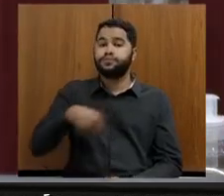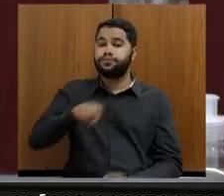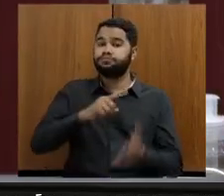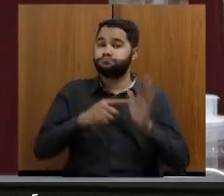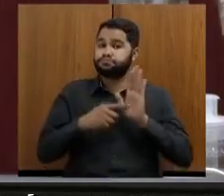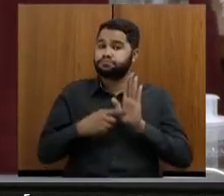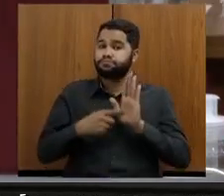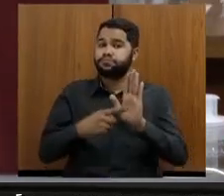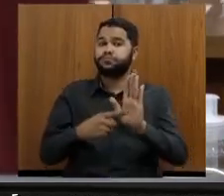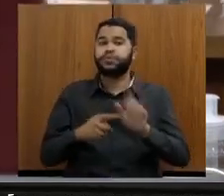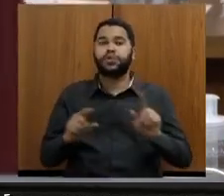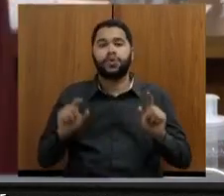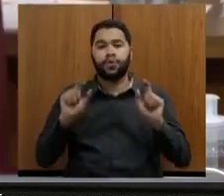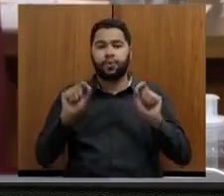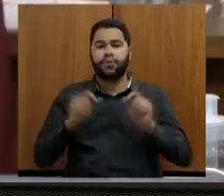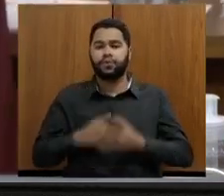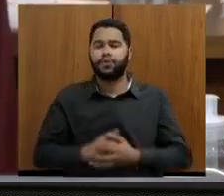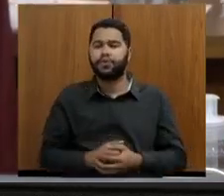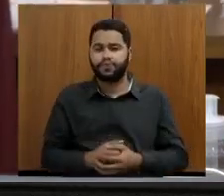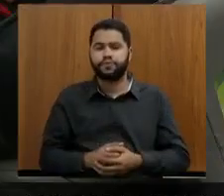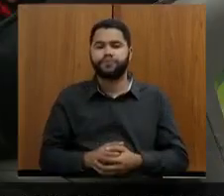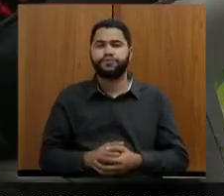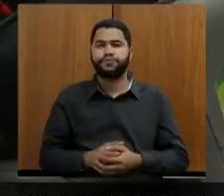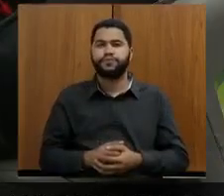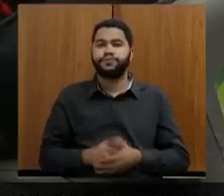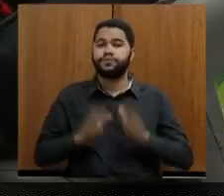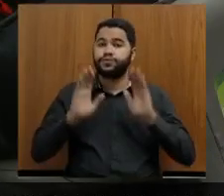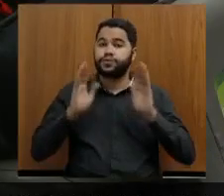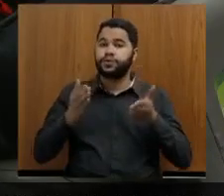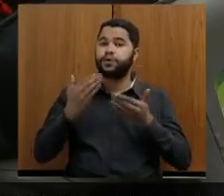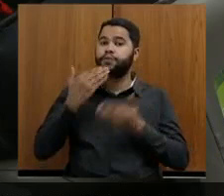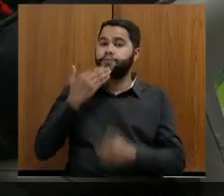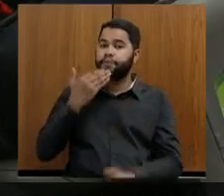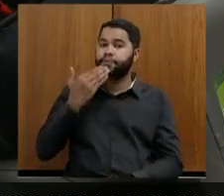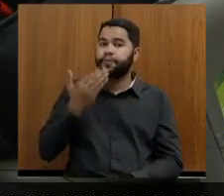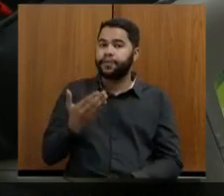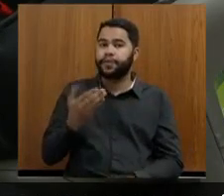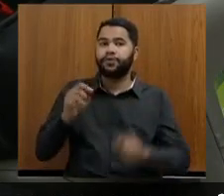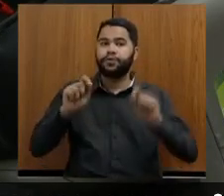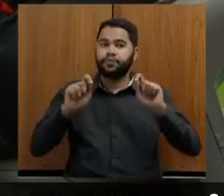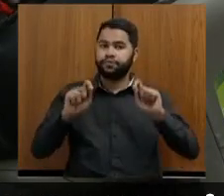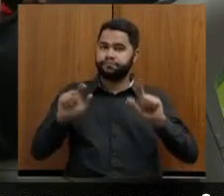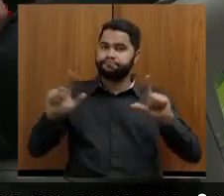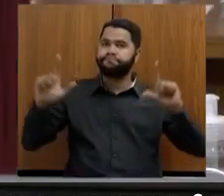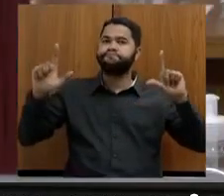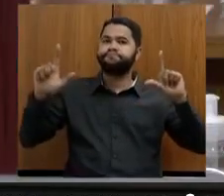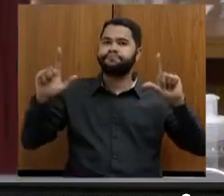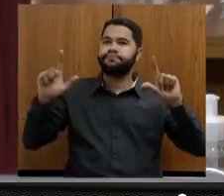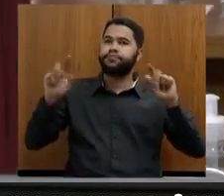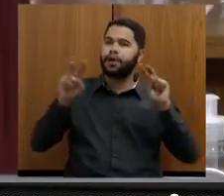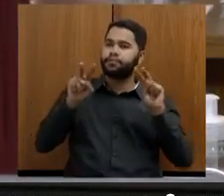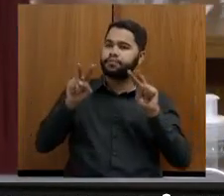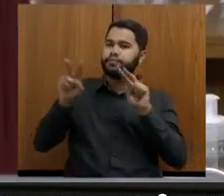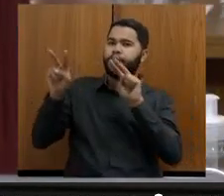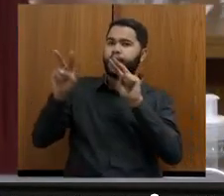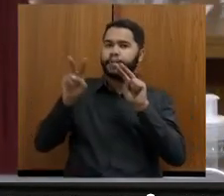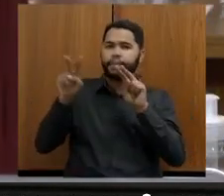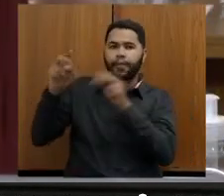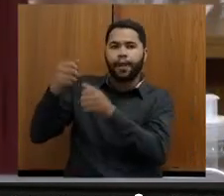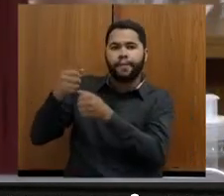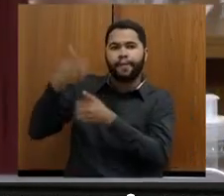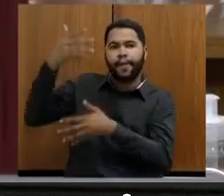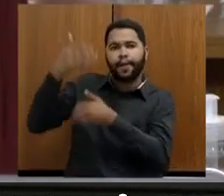apresentação nós vamos a já solicitando A projeção para que possamos acompanhar os